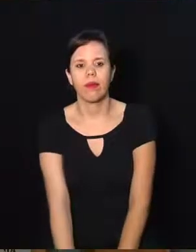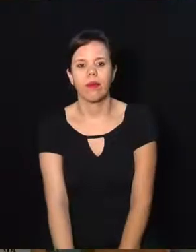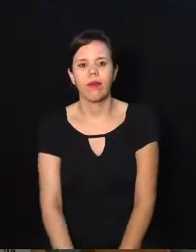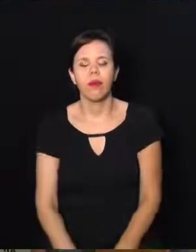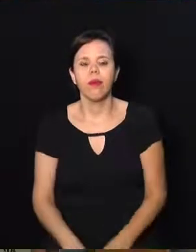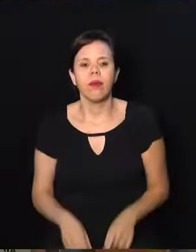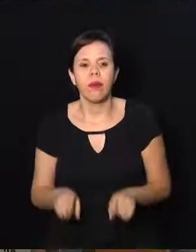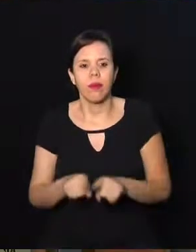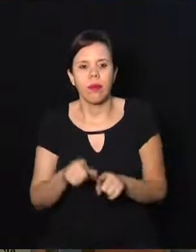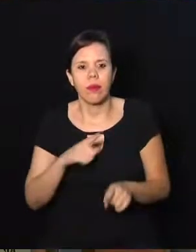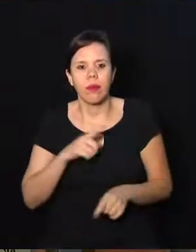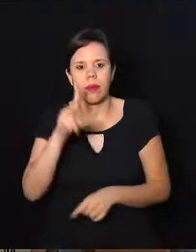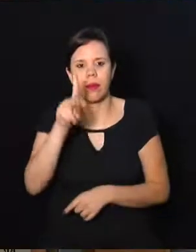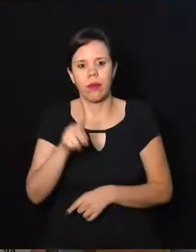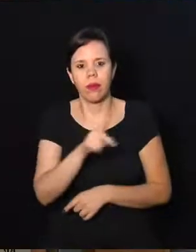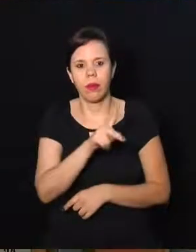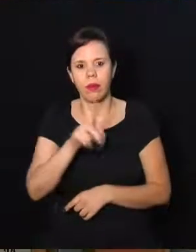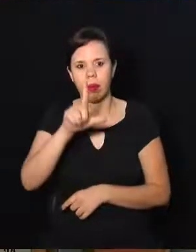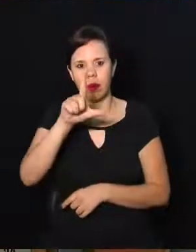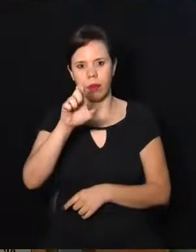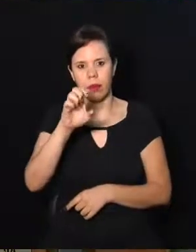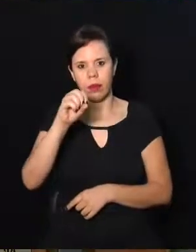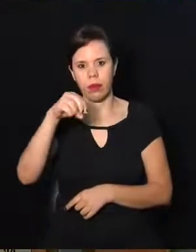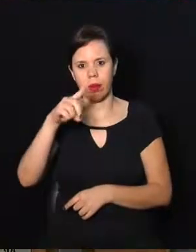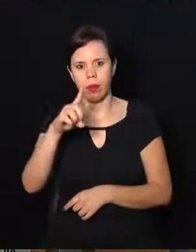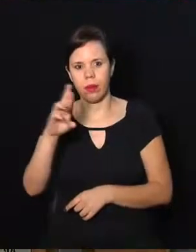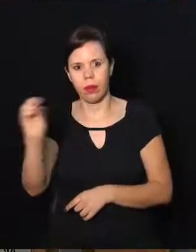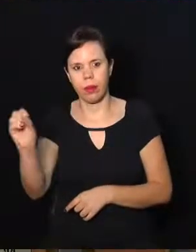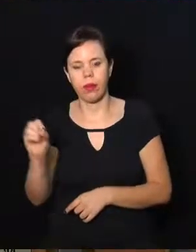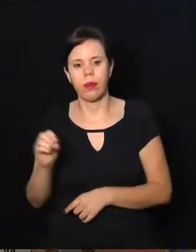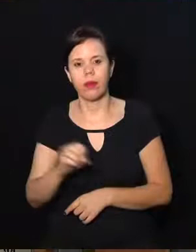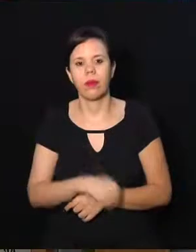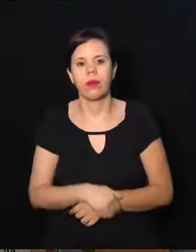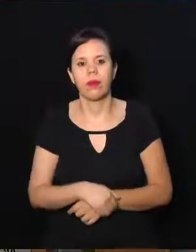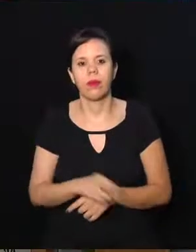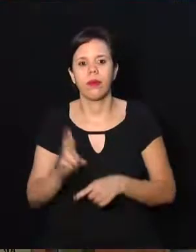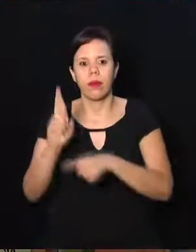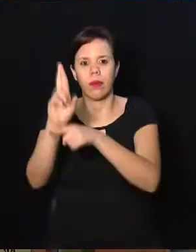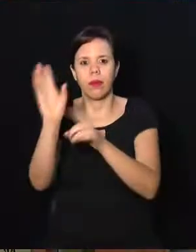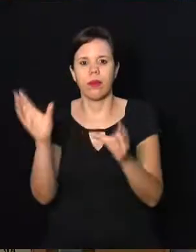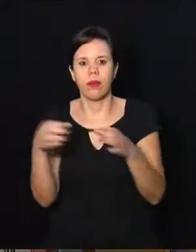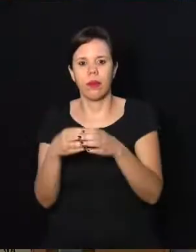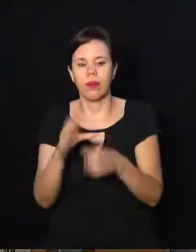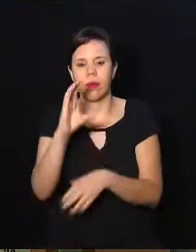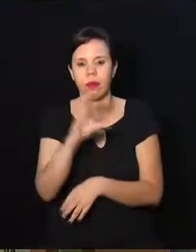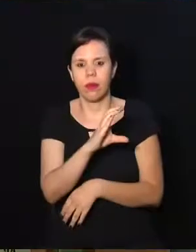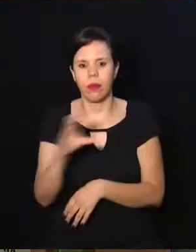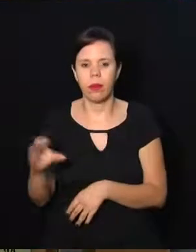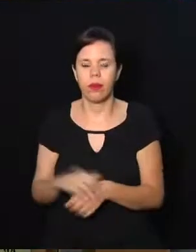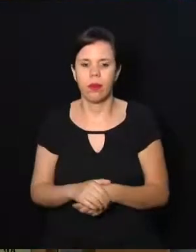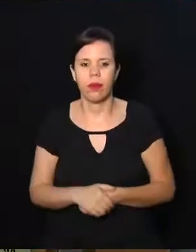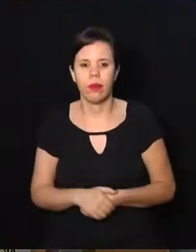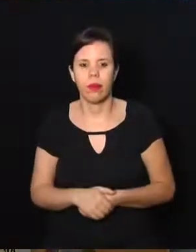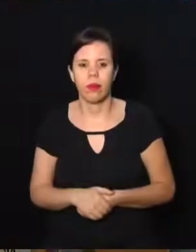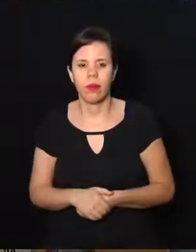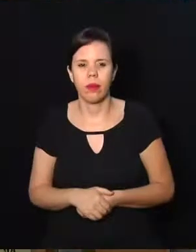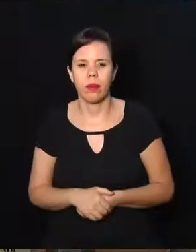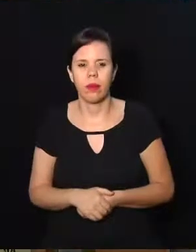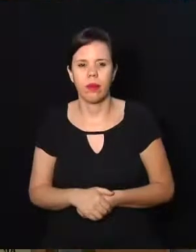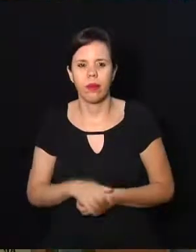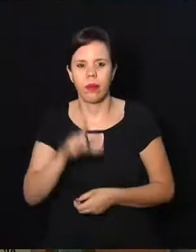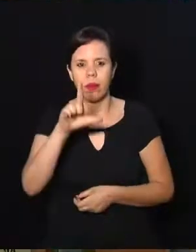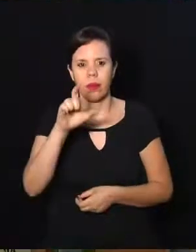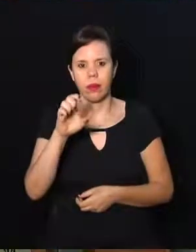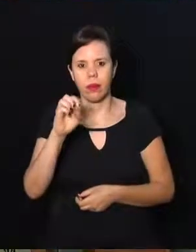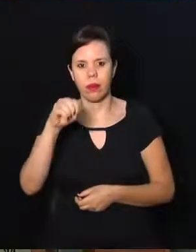Nós temos aqui o padre Leonardo José dos Santos, representando a comunidade católica Pantocrátor. O Leonardo, eu